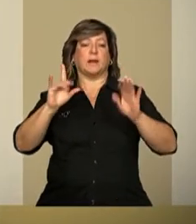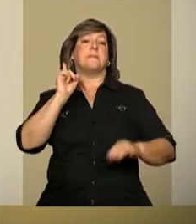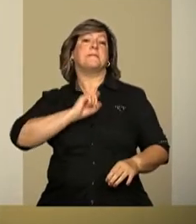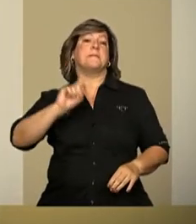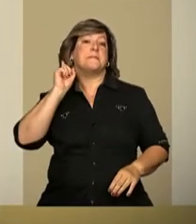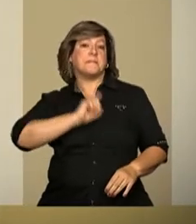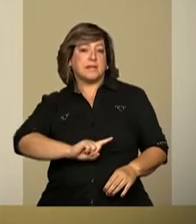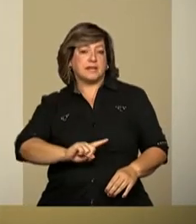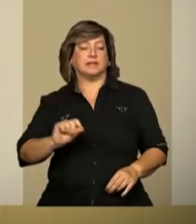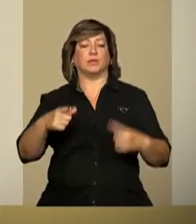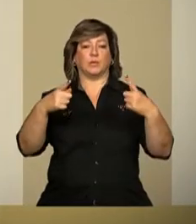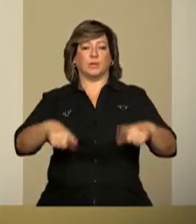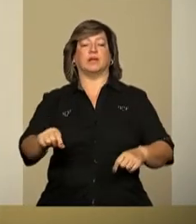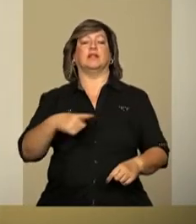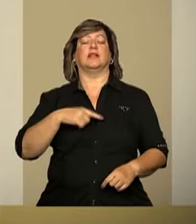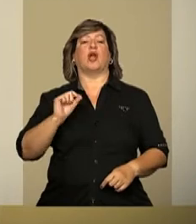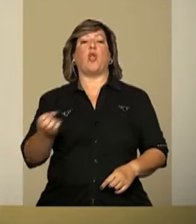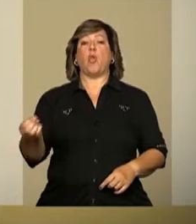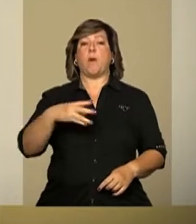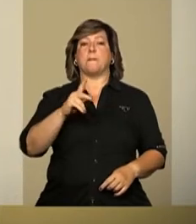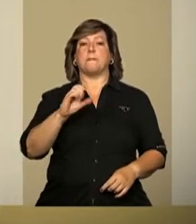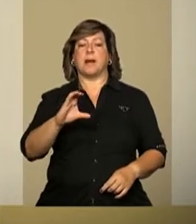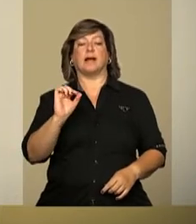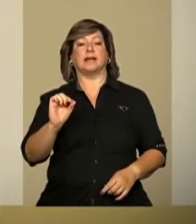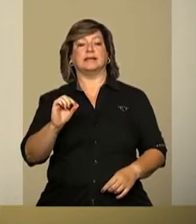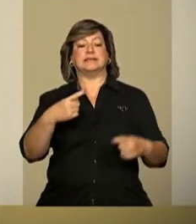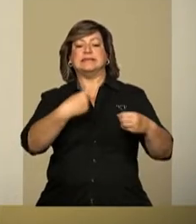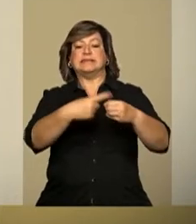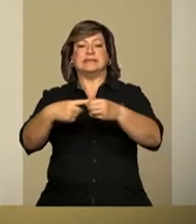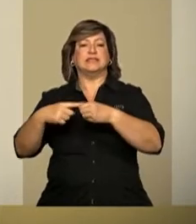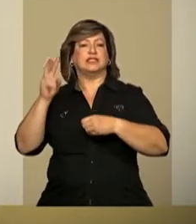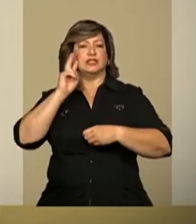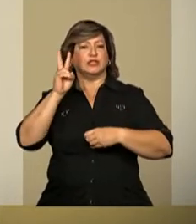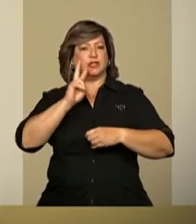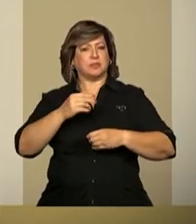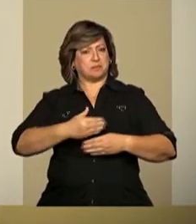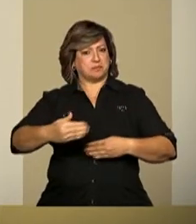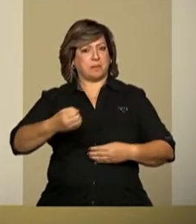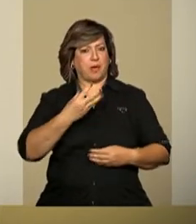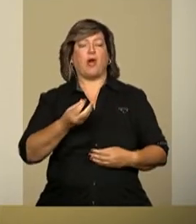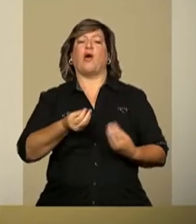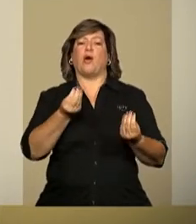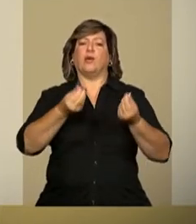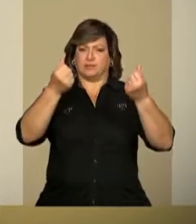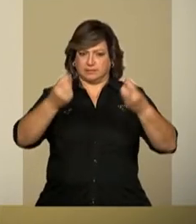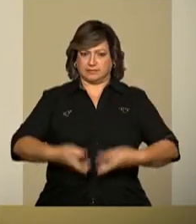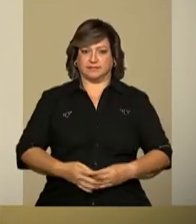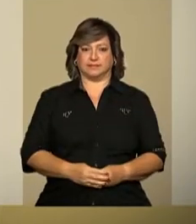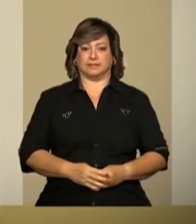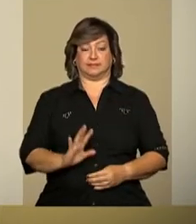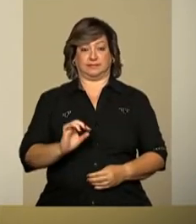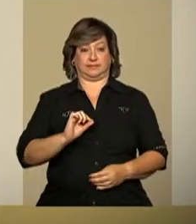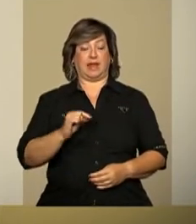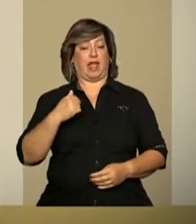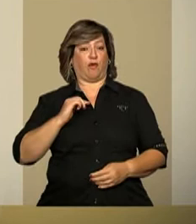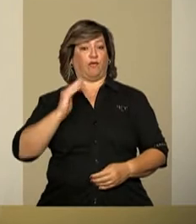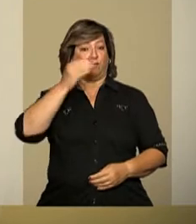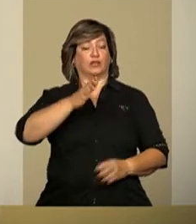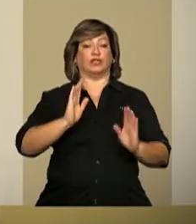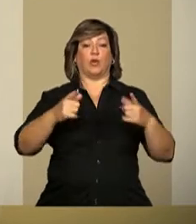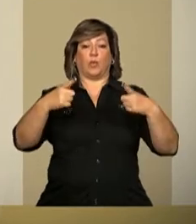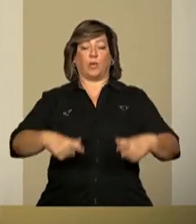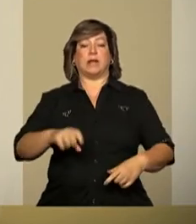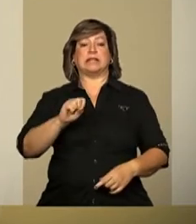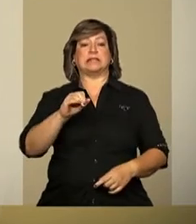em Minas Gerais uma nova etapa do pque cidades históricas Conta essa novidade pra gente Presidente Olha só Luciano Eu fui lá em São João